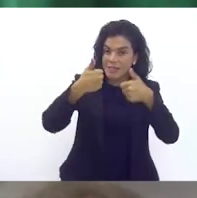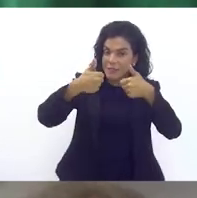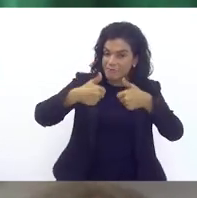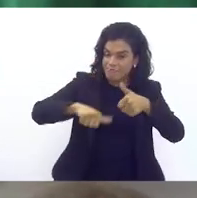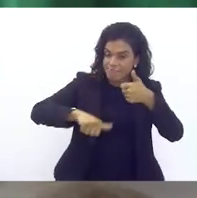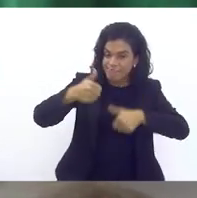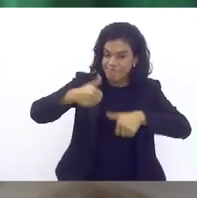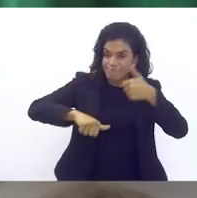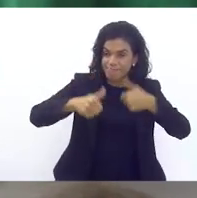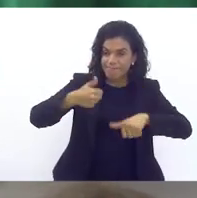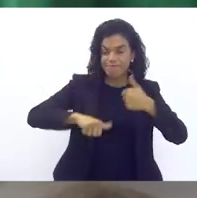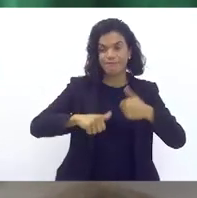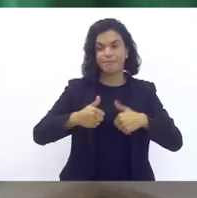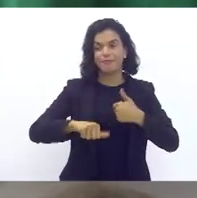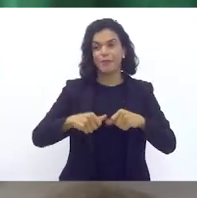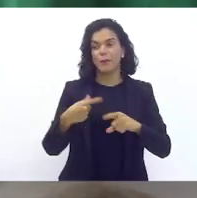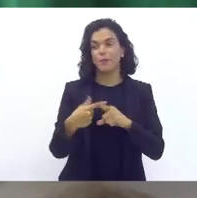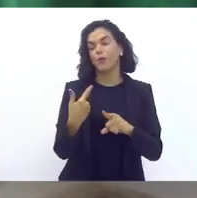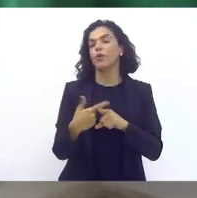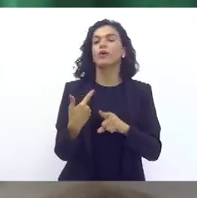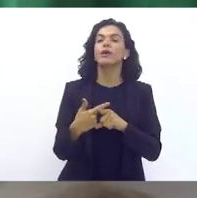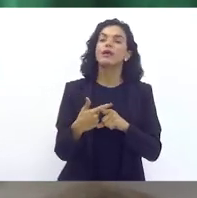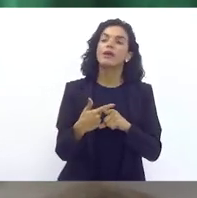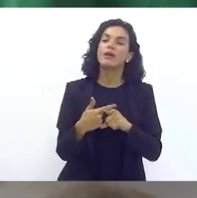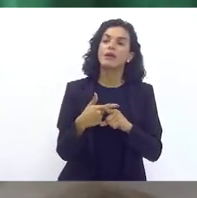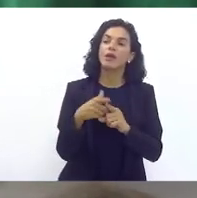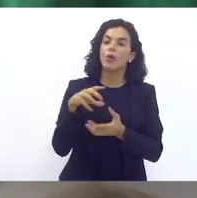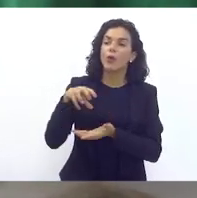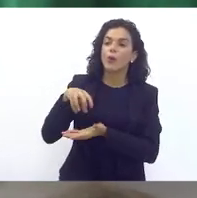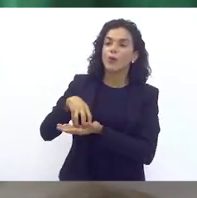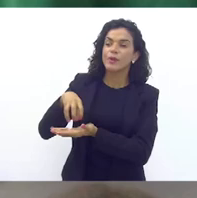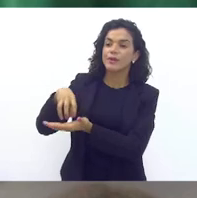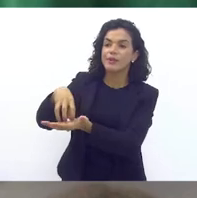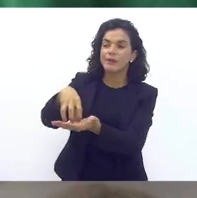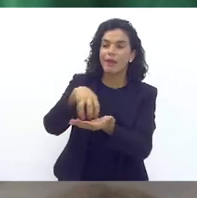porque o número de unidades que vem sendo